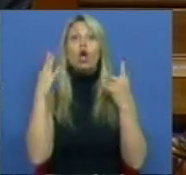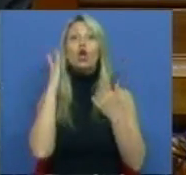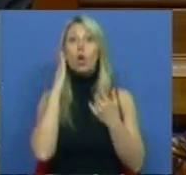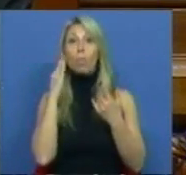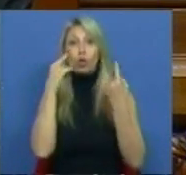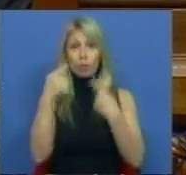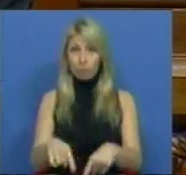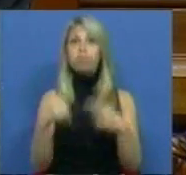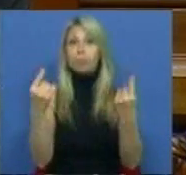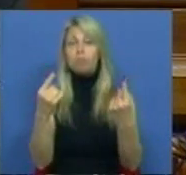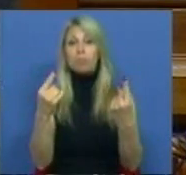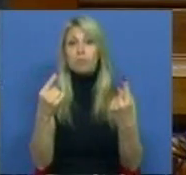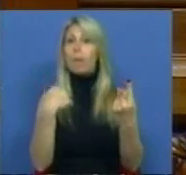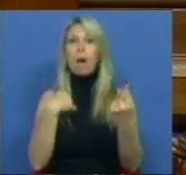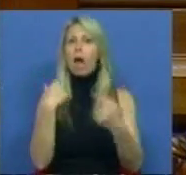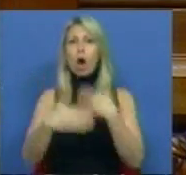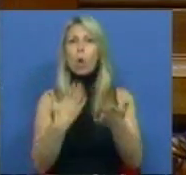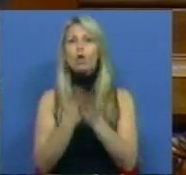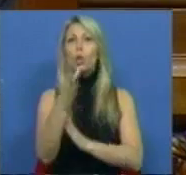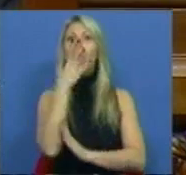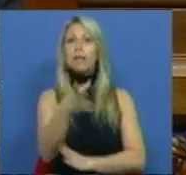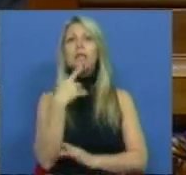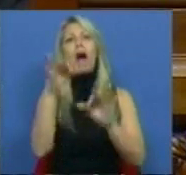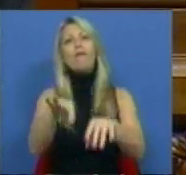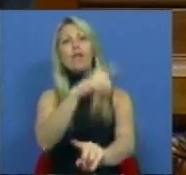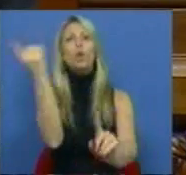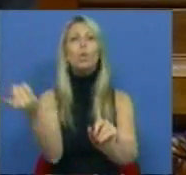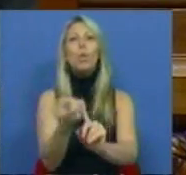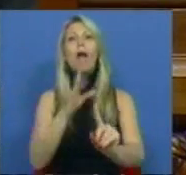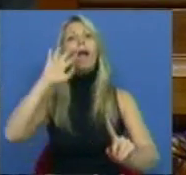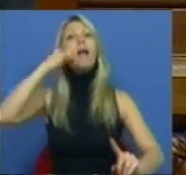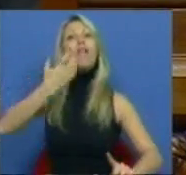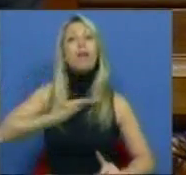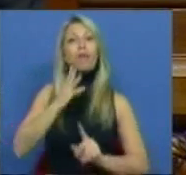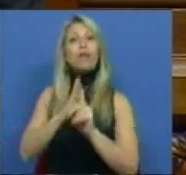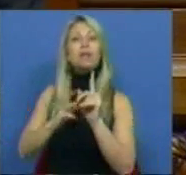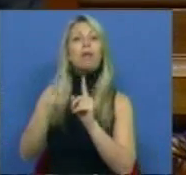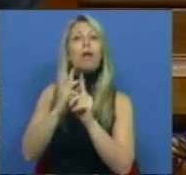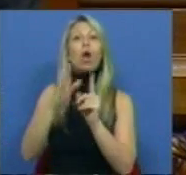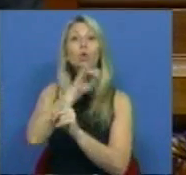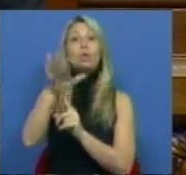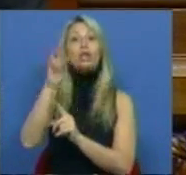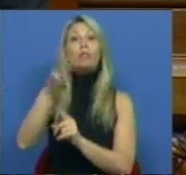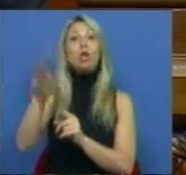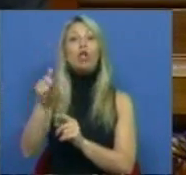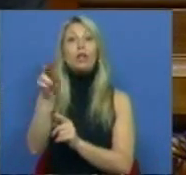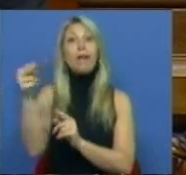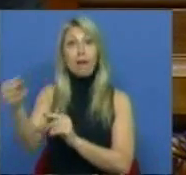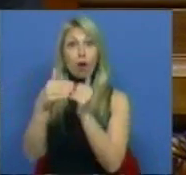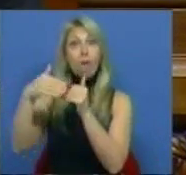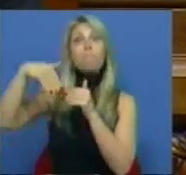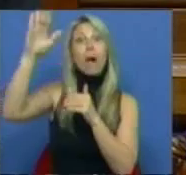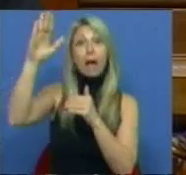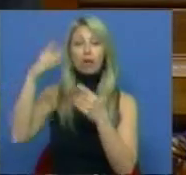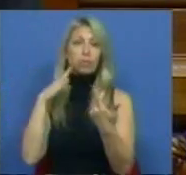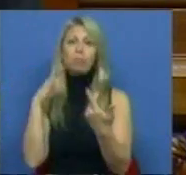dizer e a prometer que no final do ano o déficit não ultrapassará os 200 milhões de euros previstos no orçamento do atual